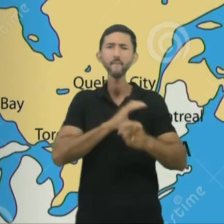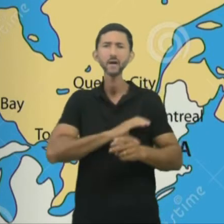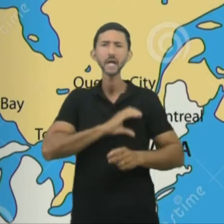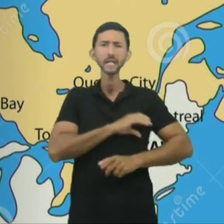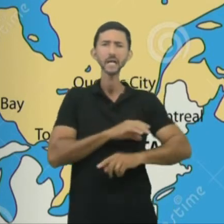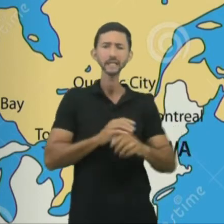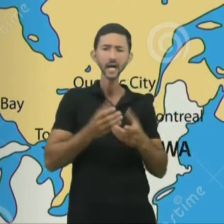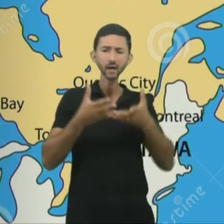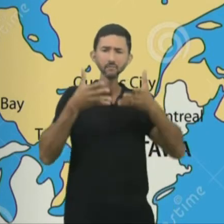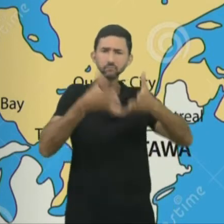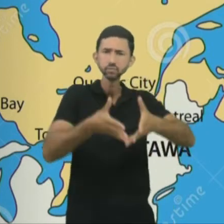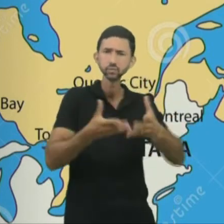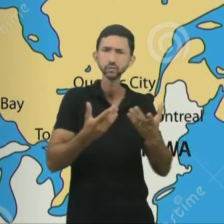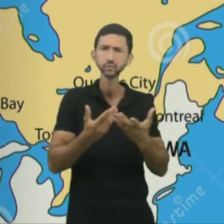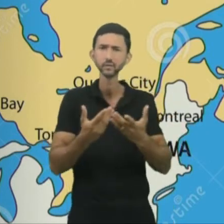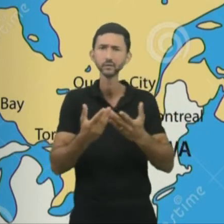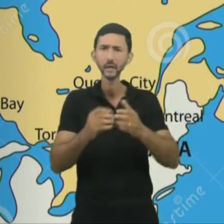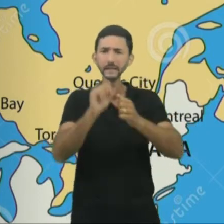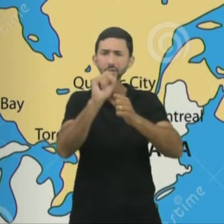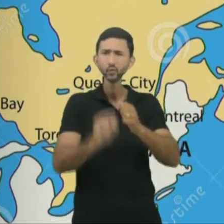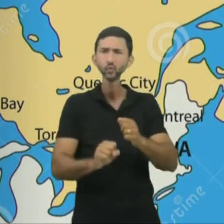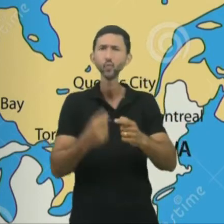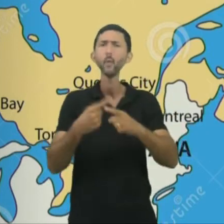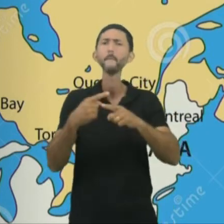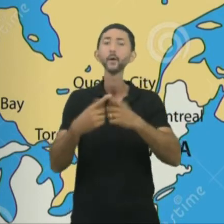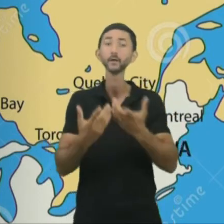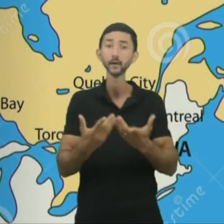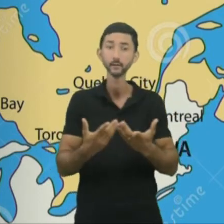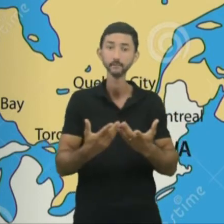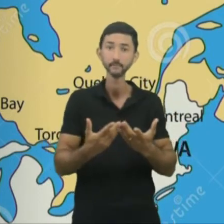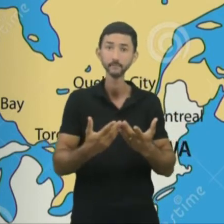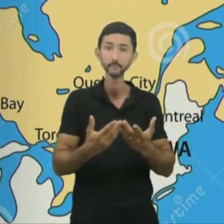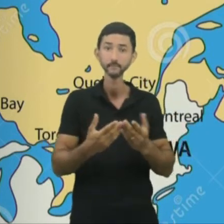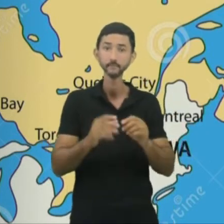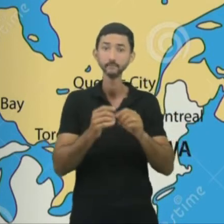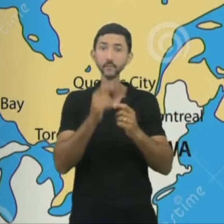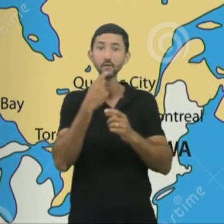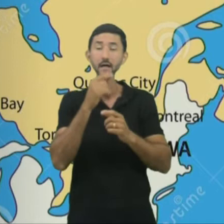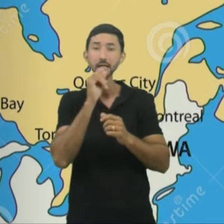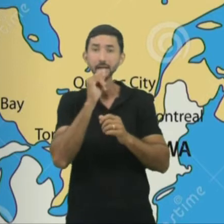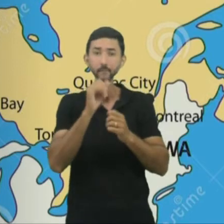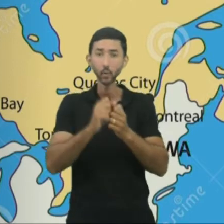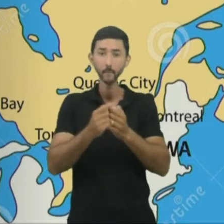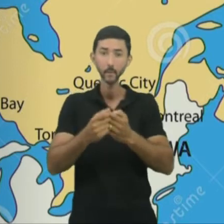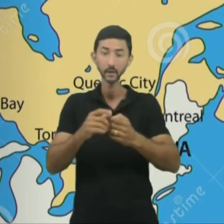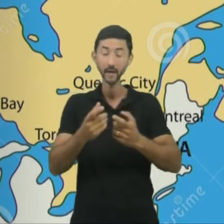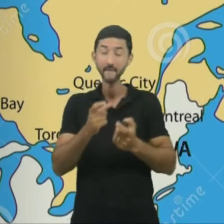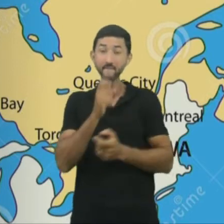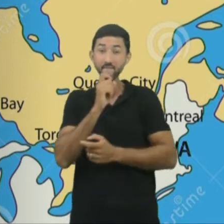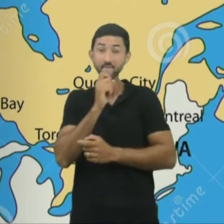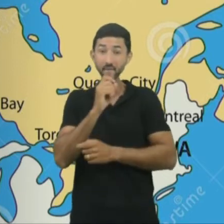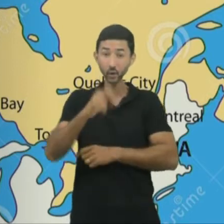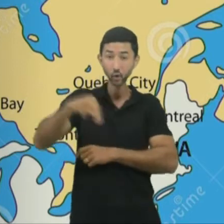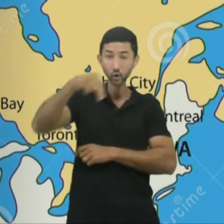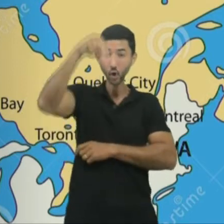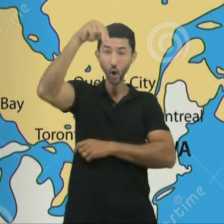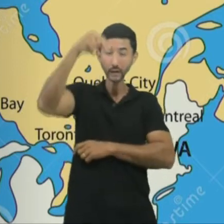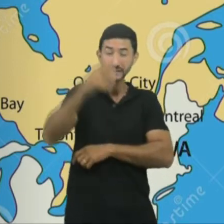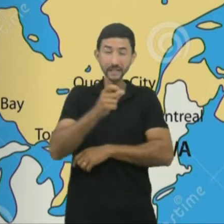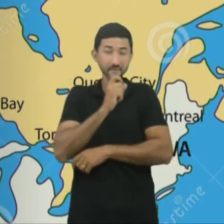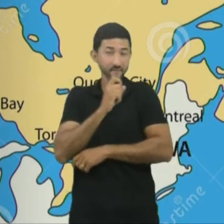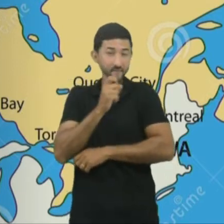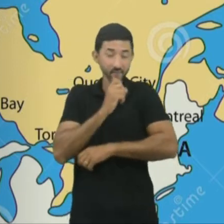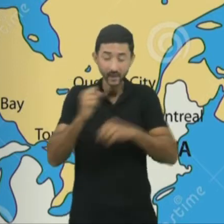está concentrada na parte sul, por causa do extremo frio da parte norte.